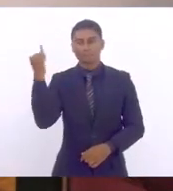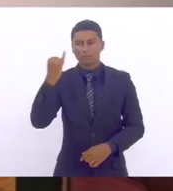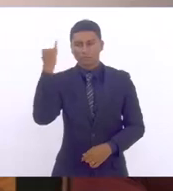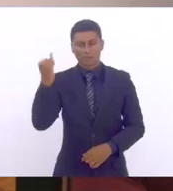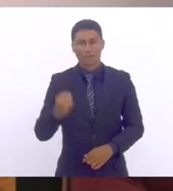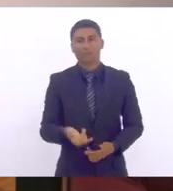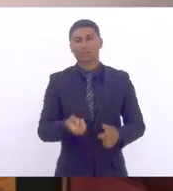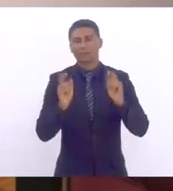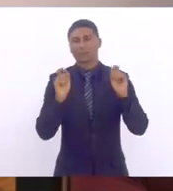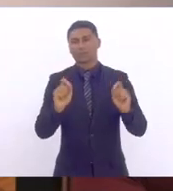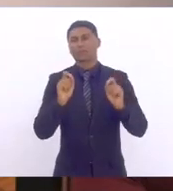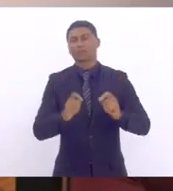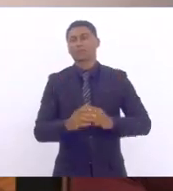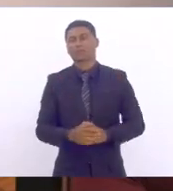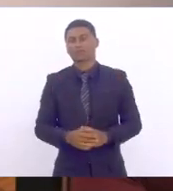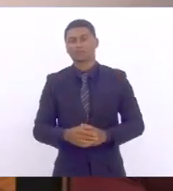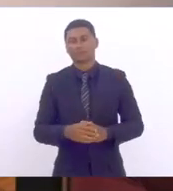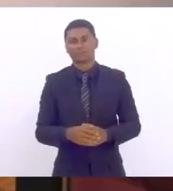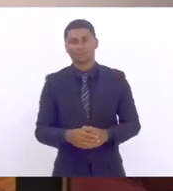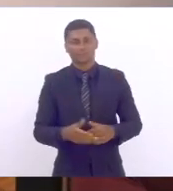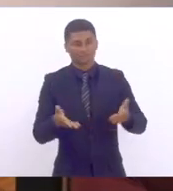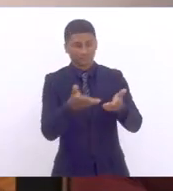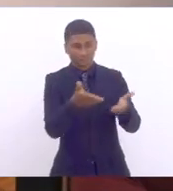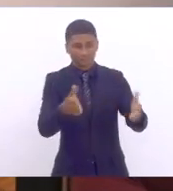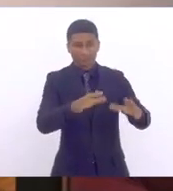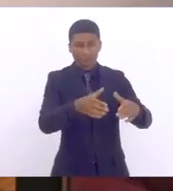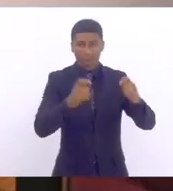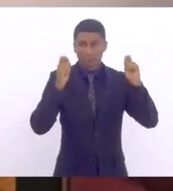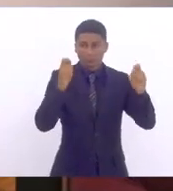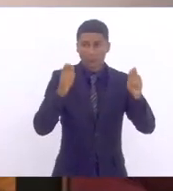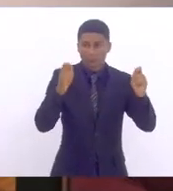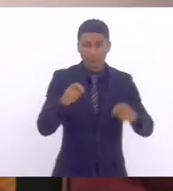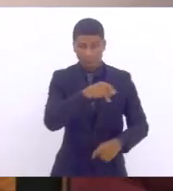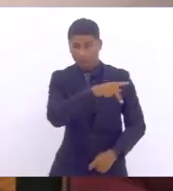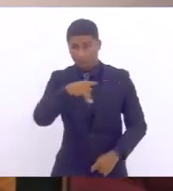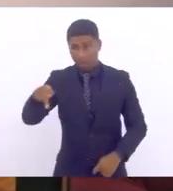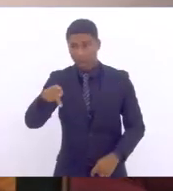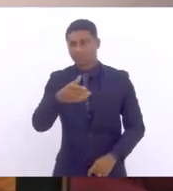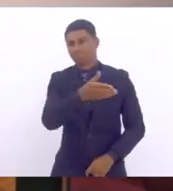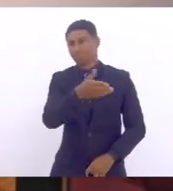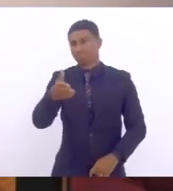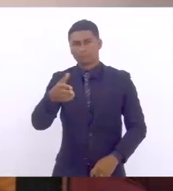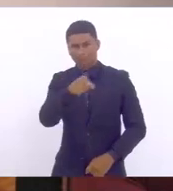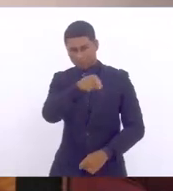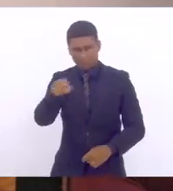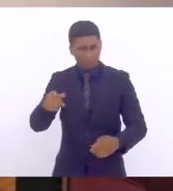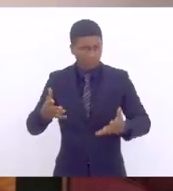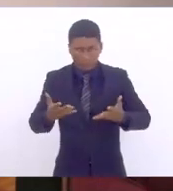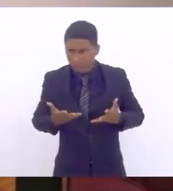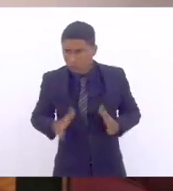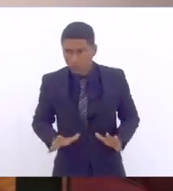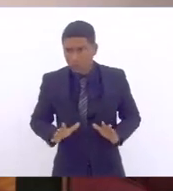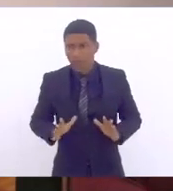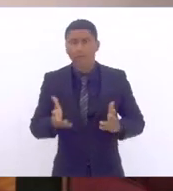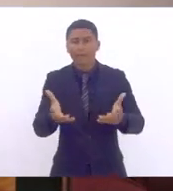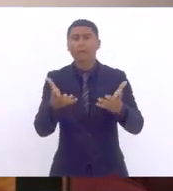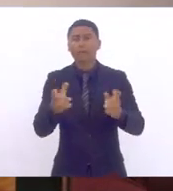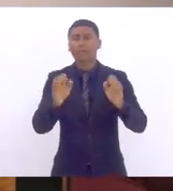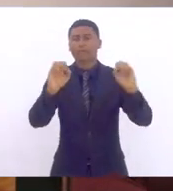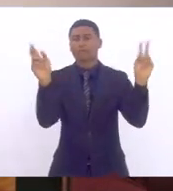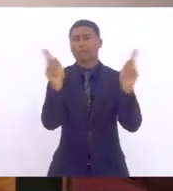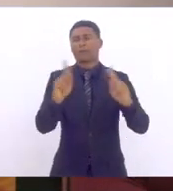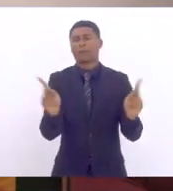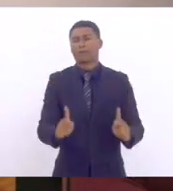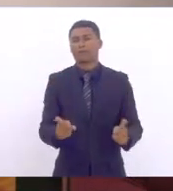esses presidentes de torcida têm. E eles não querem isso. Eles querem paz. Eles querem